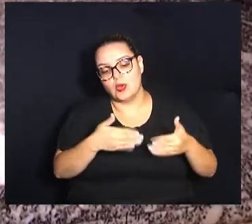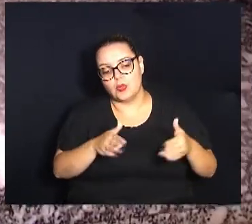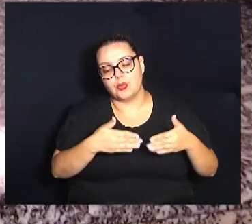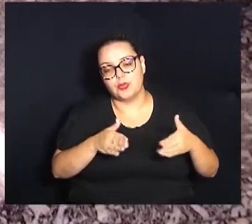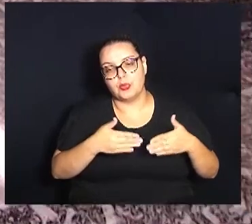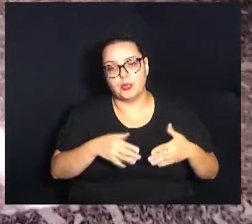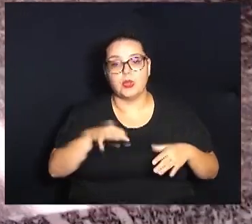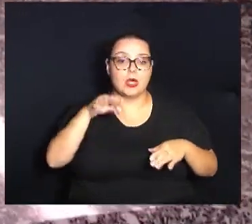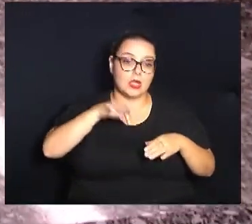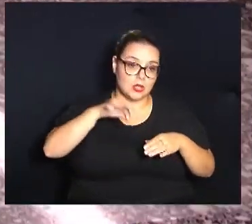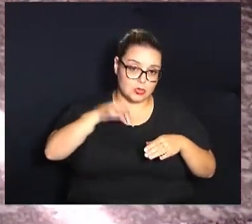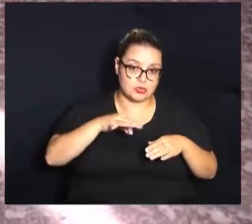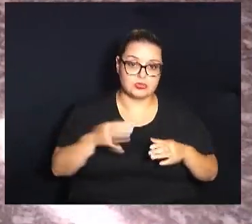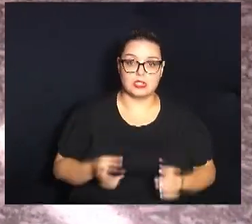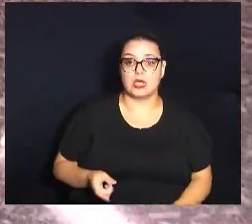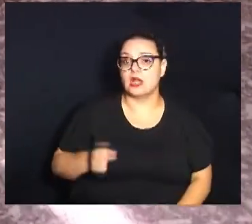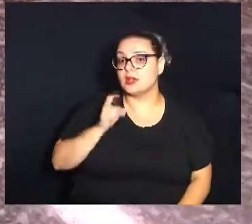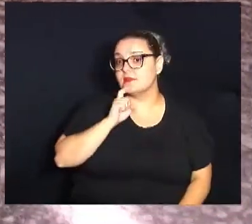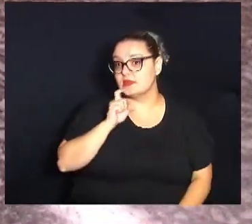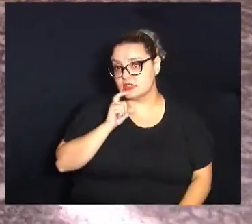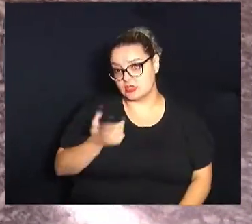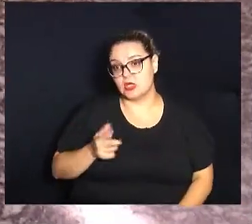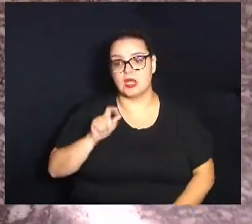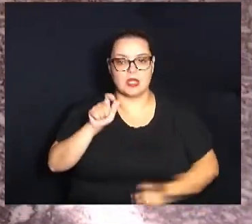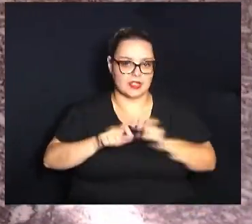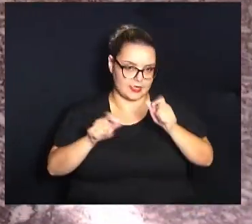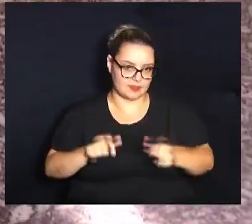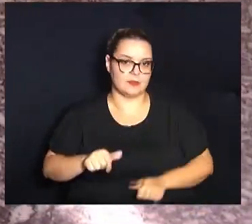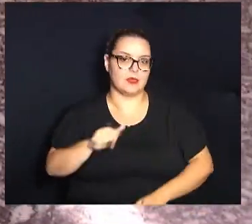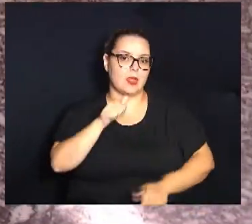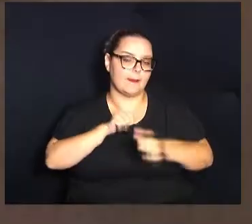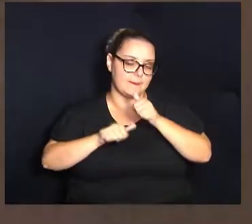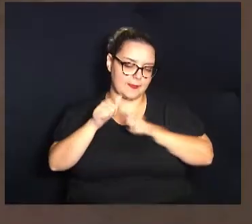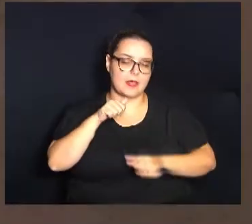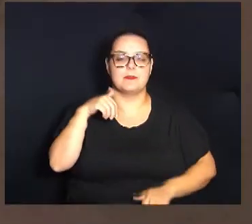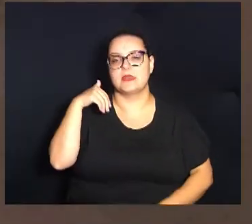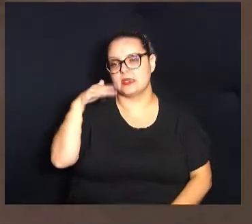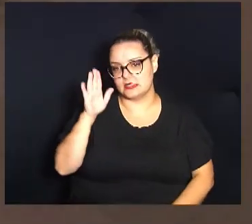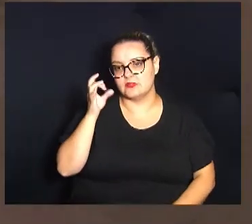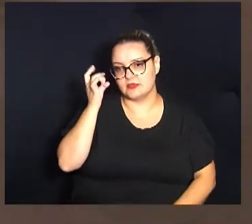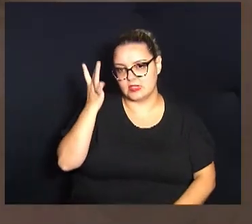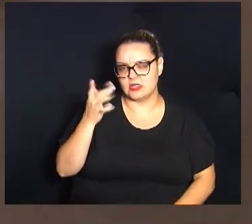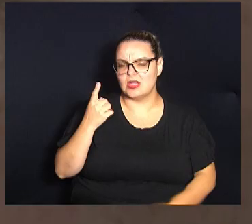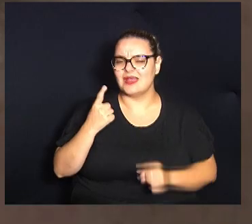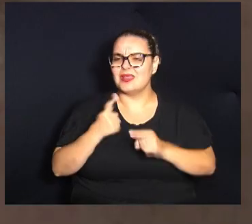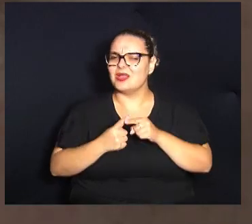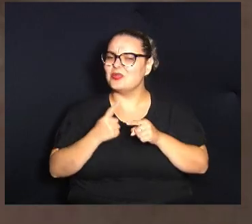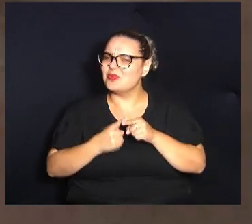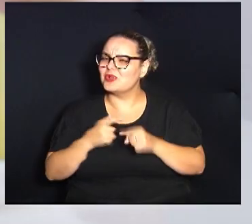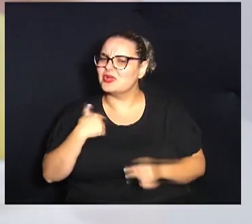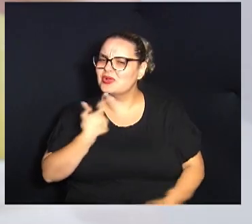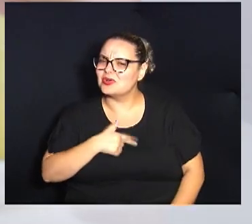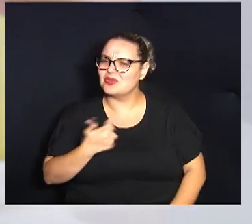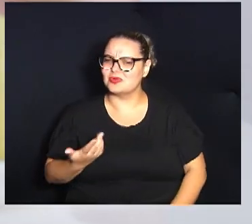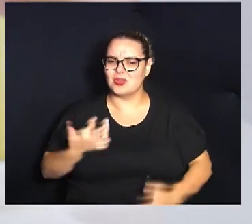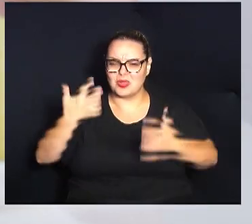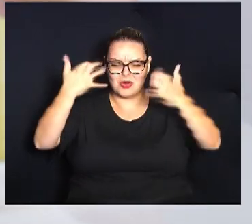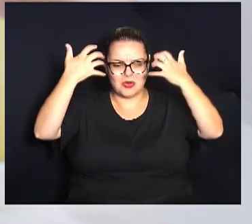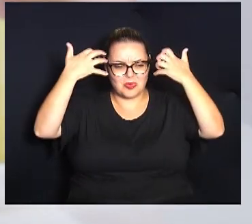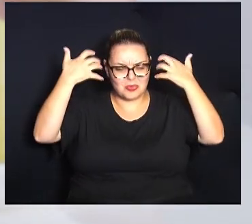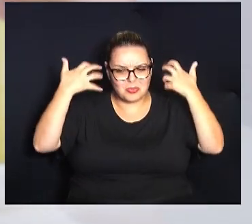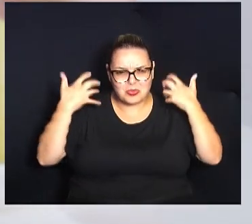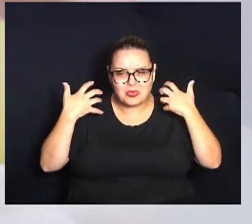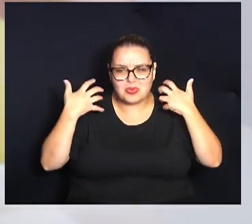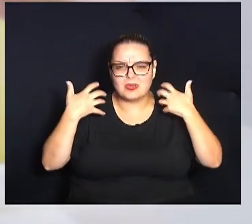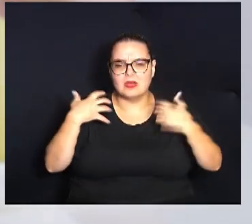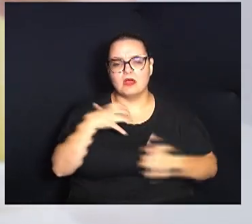chá gelado. E aí as pessoas consomem com mais facilidade. E por que será que nós suamos mais ou sentimos